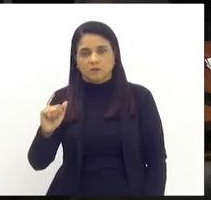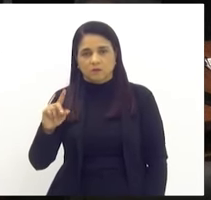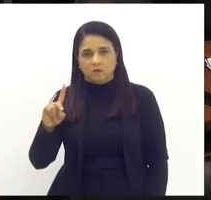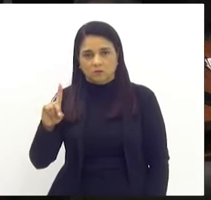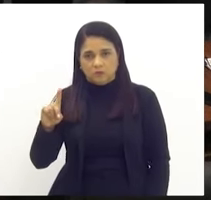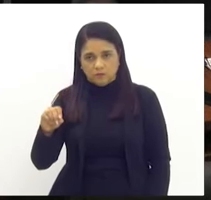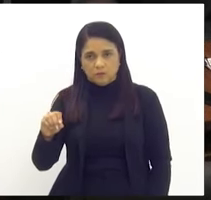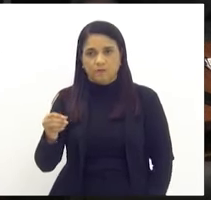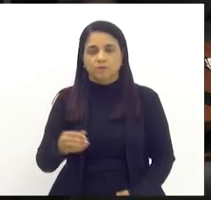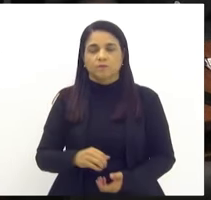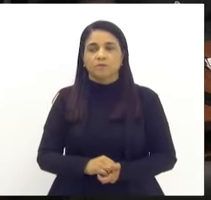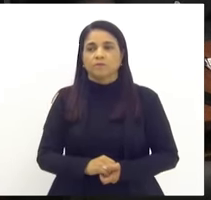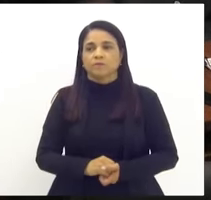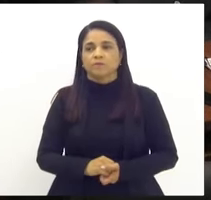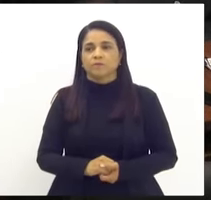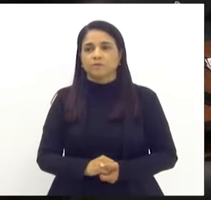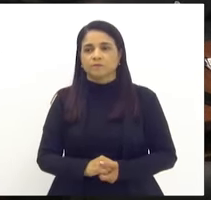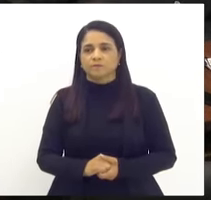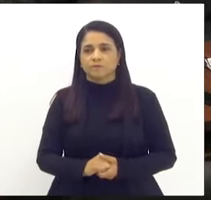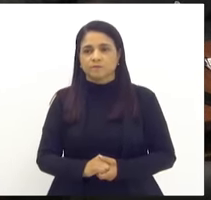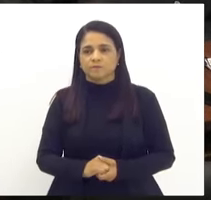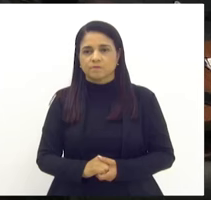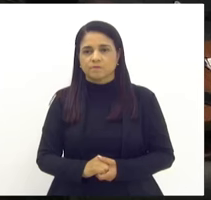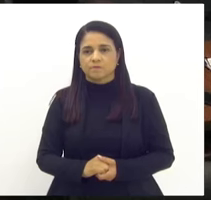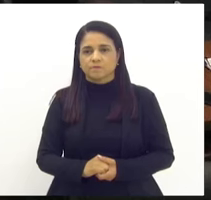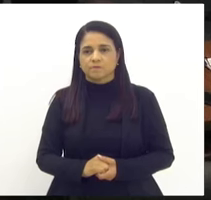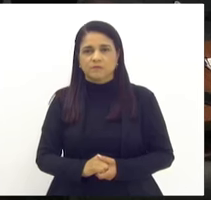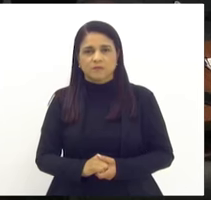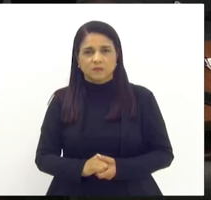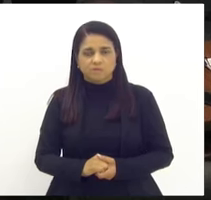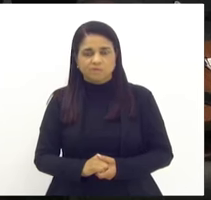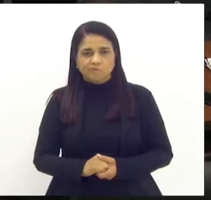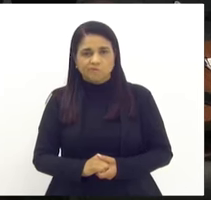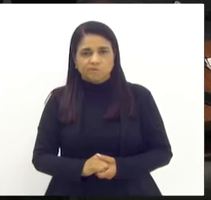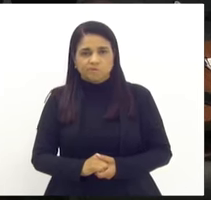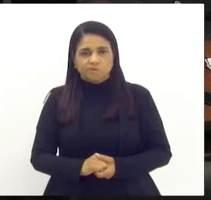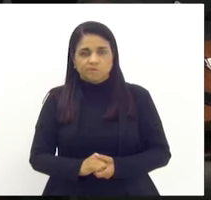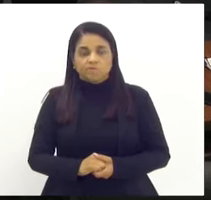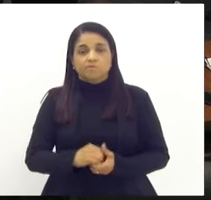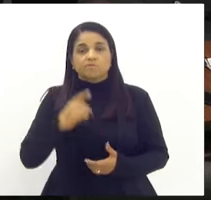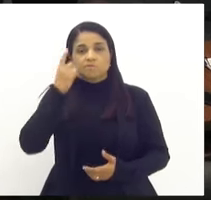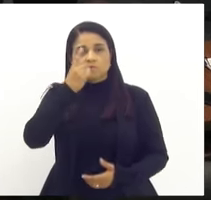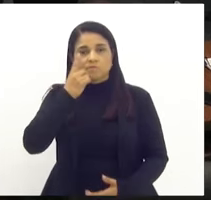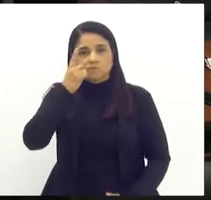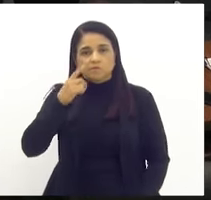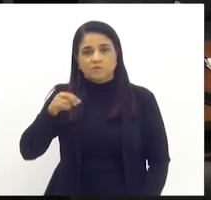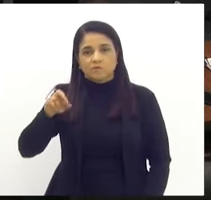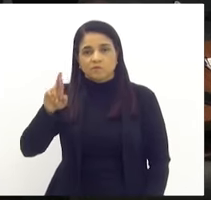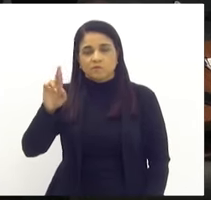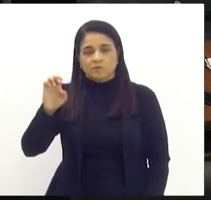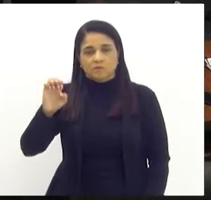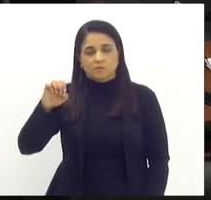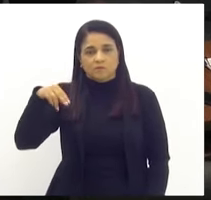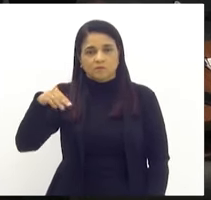Caiado gado tá não Deputado Renato